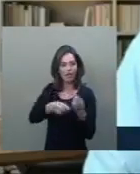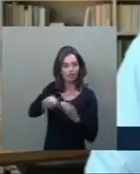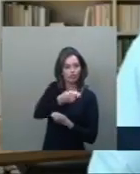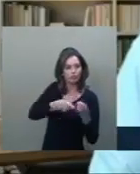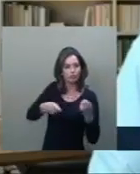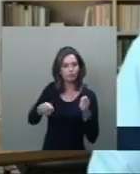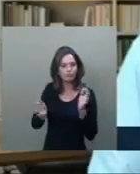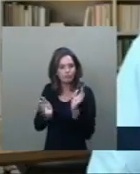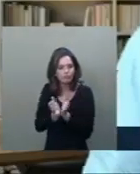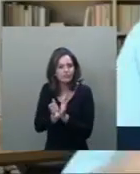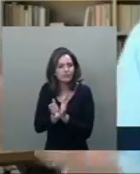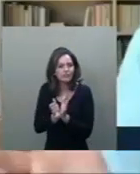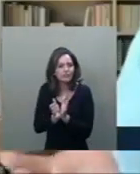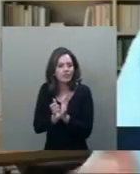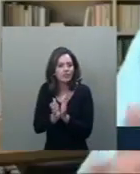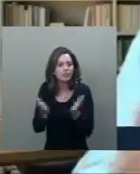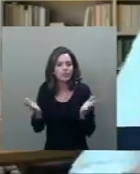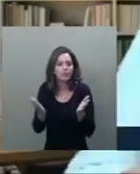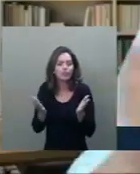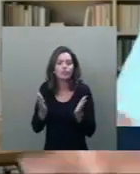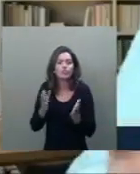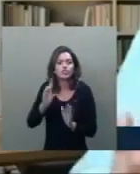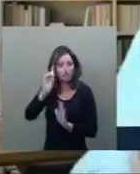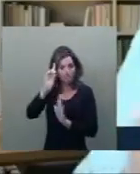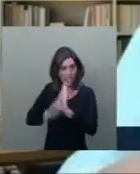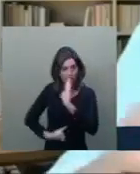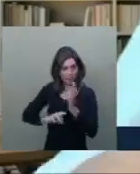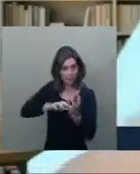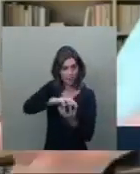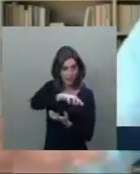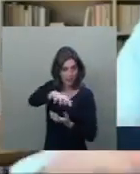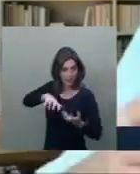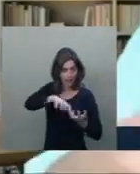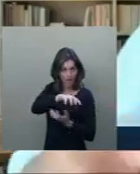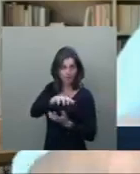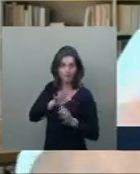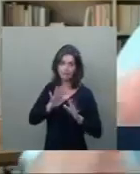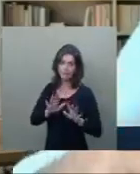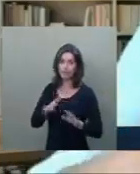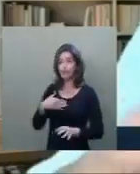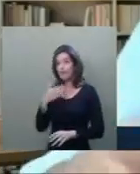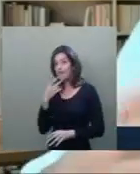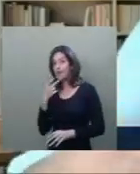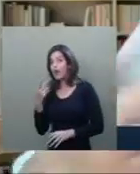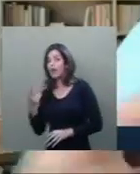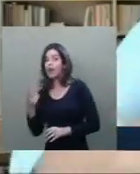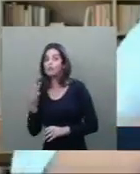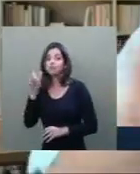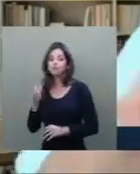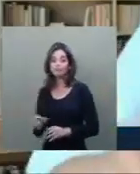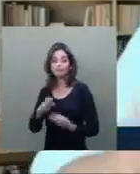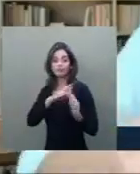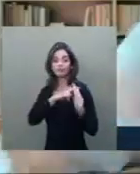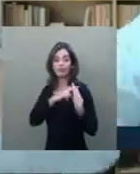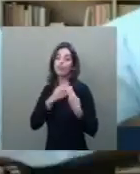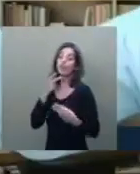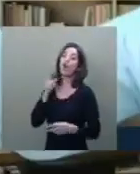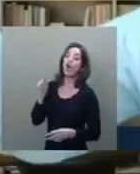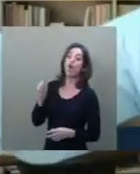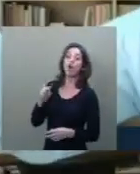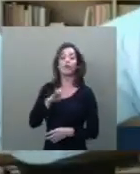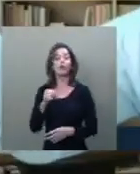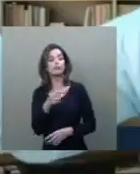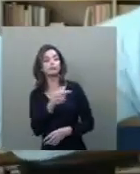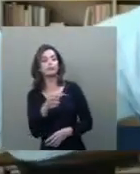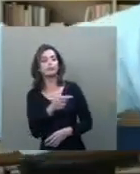campo progressista. O direito de greve, quando eu fui falar com ele, que eu fiquei responsável, aí fala com ele, olha, vai lá falar com o